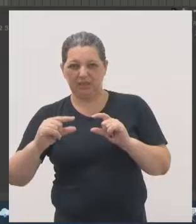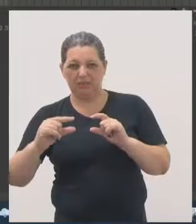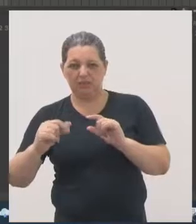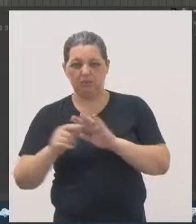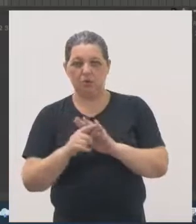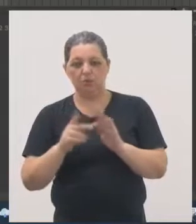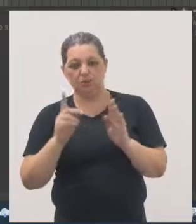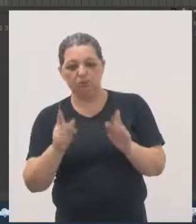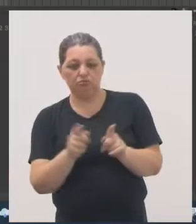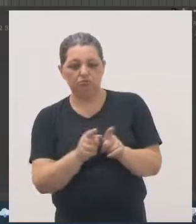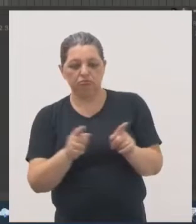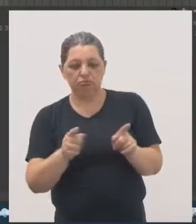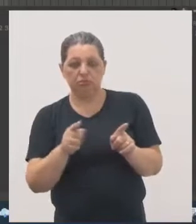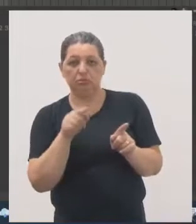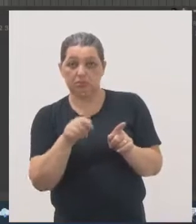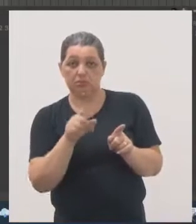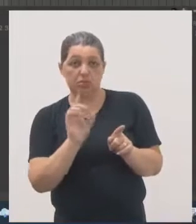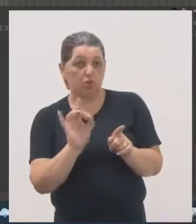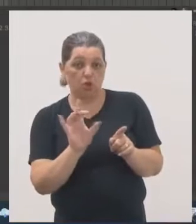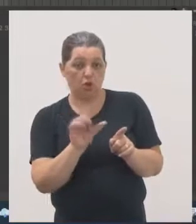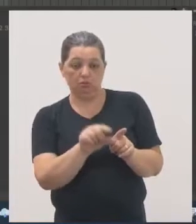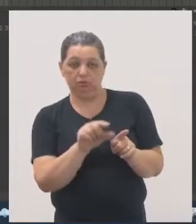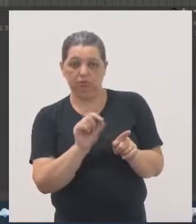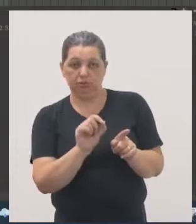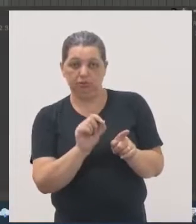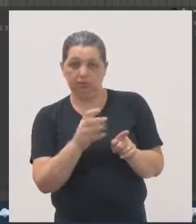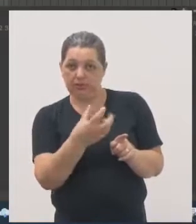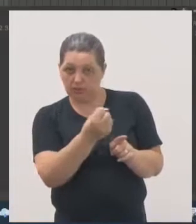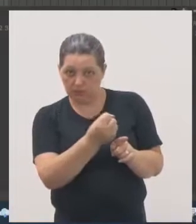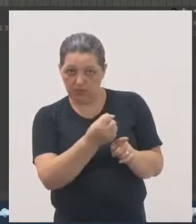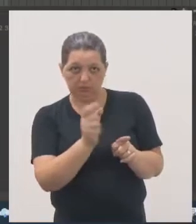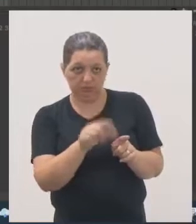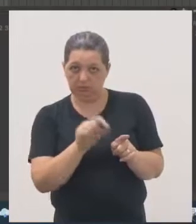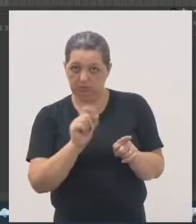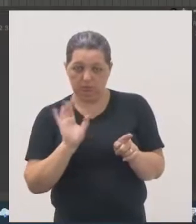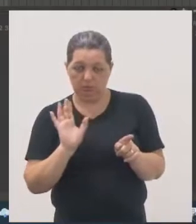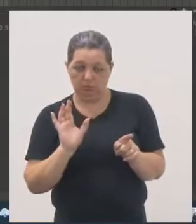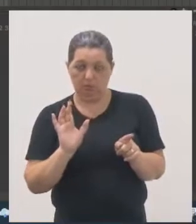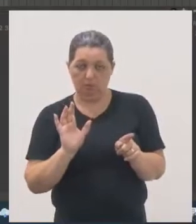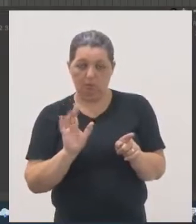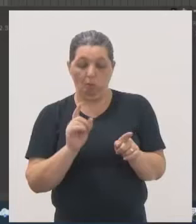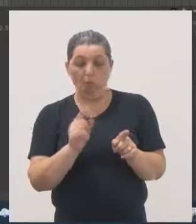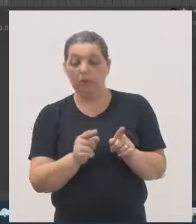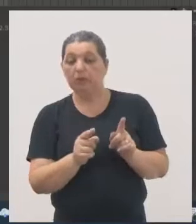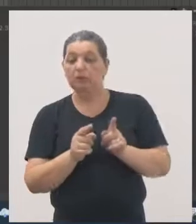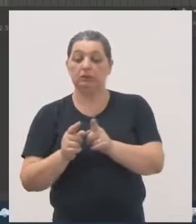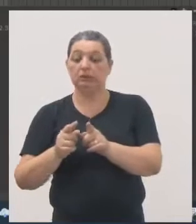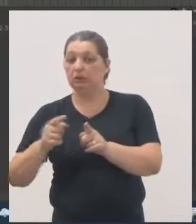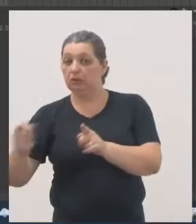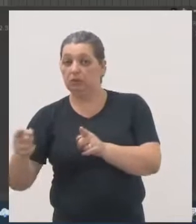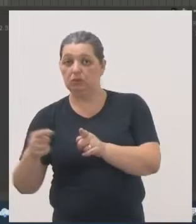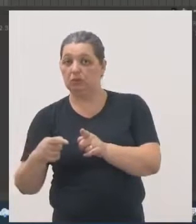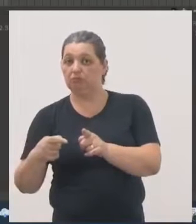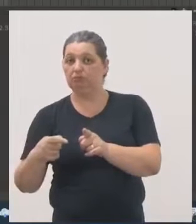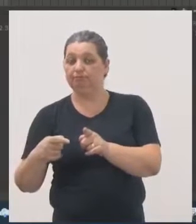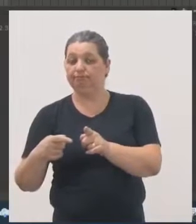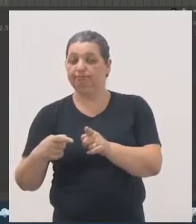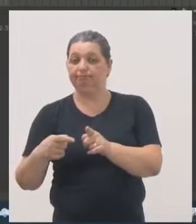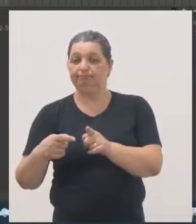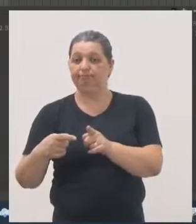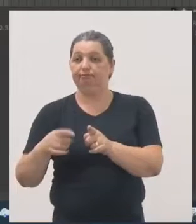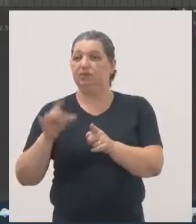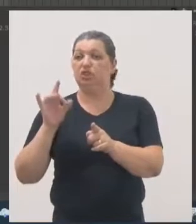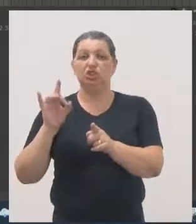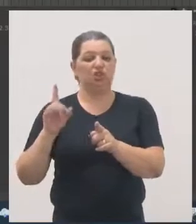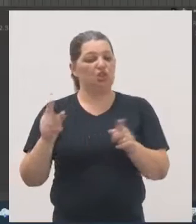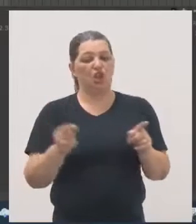somente aquele trecho, se você deixar somente aquela parte selecionada, quando você for renderizar, ele vai renderizar